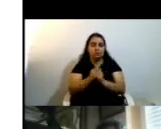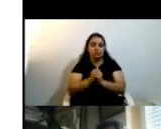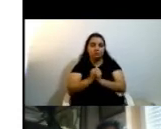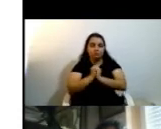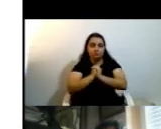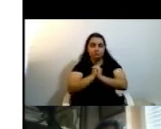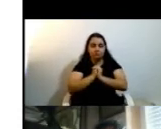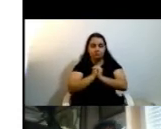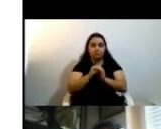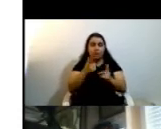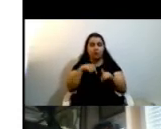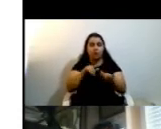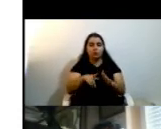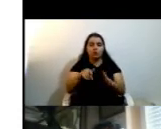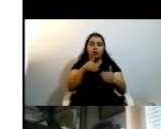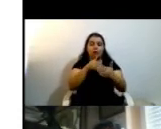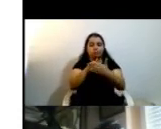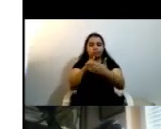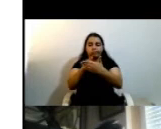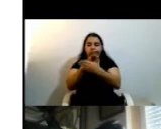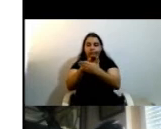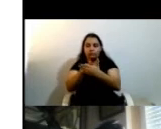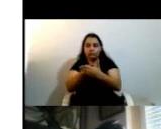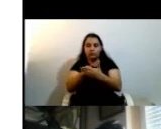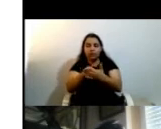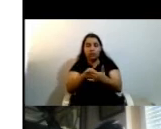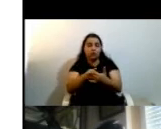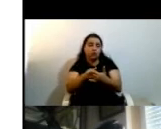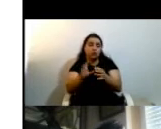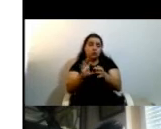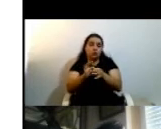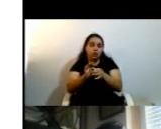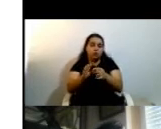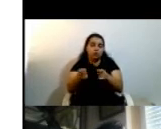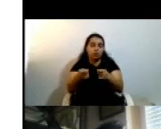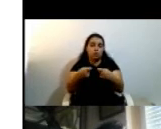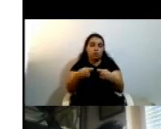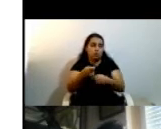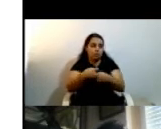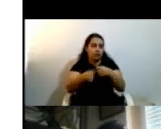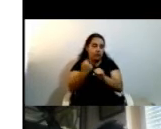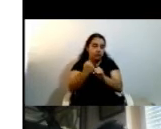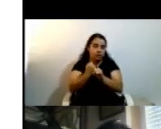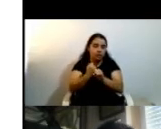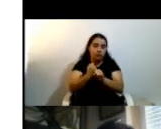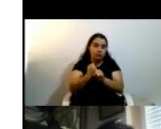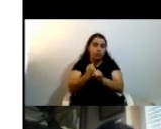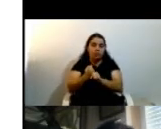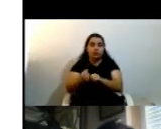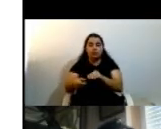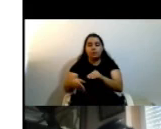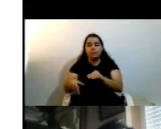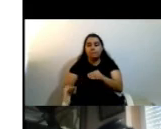No fundo, temos até ao momento barreiras no mercado de trabalho que se somam a falta de apoio, um apoio